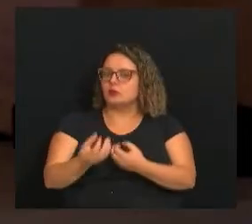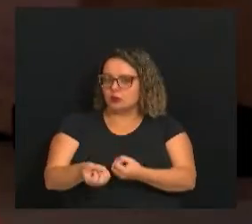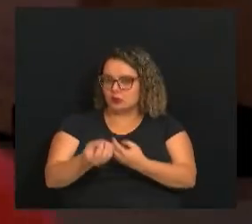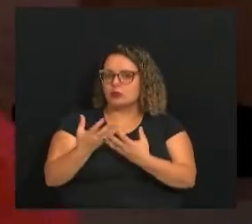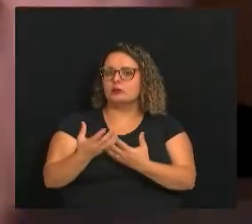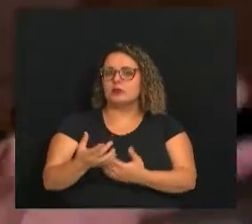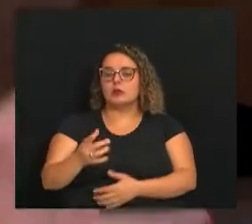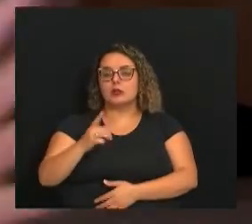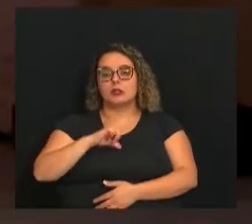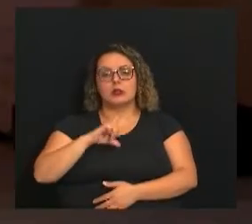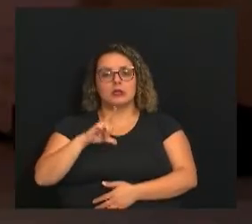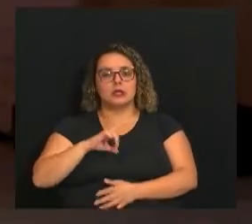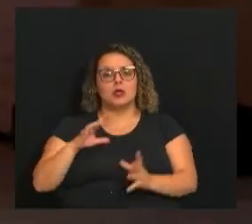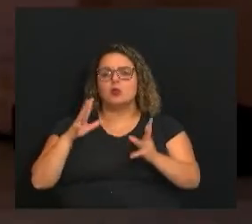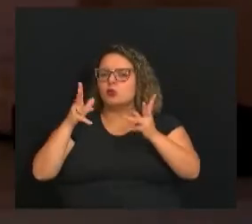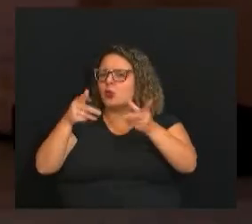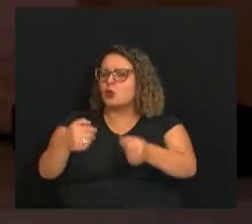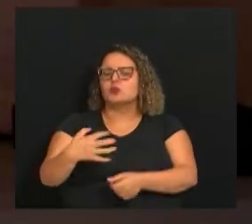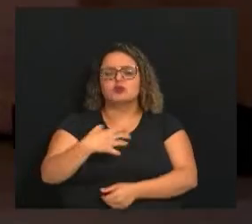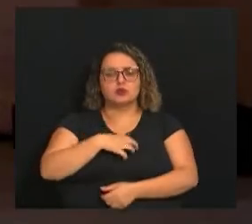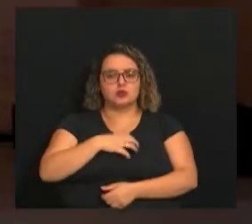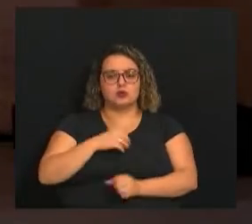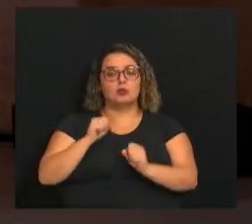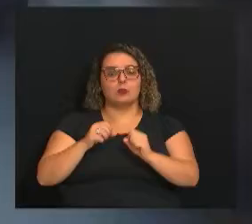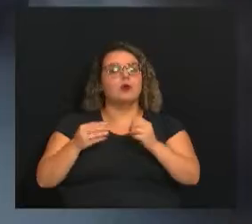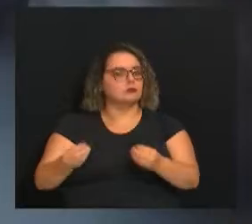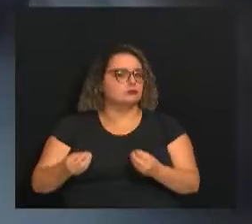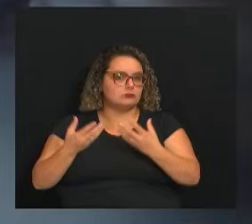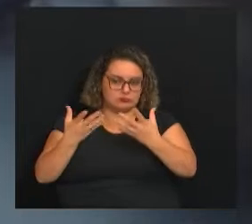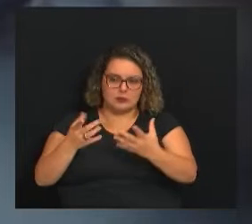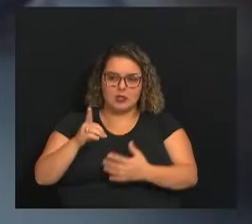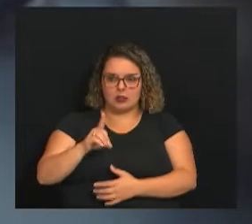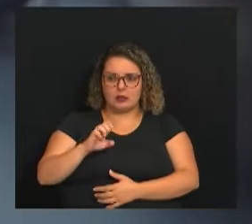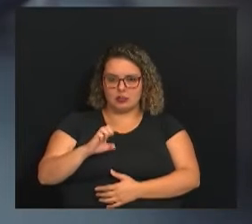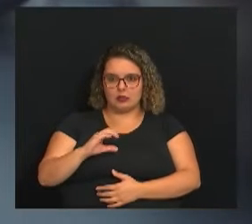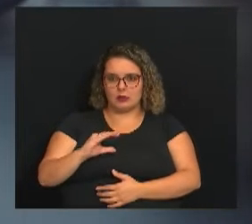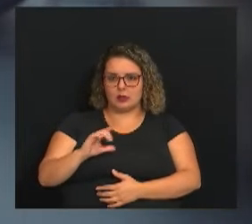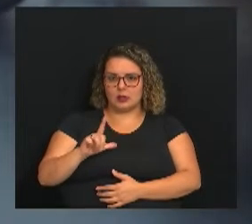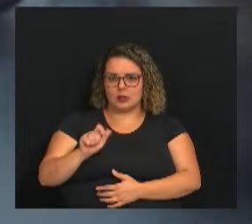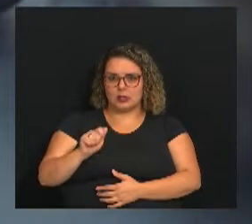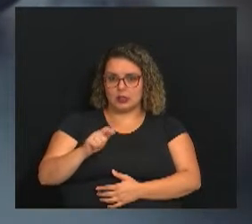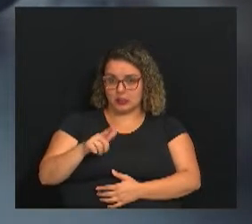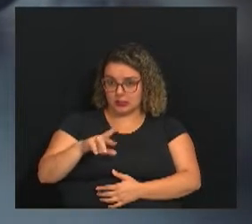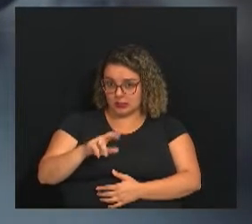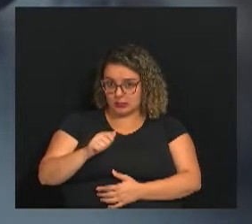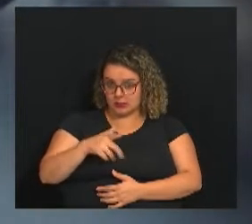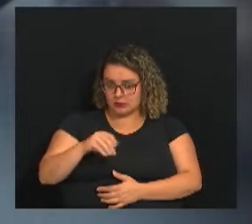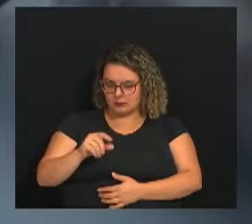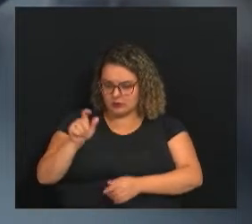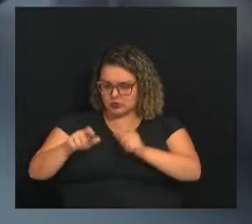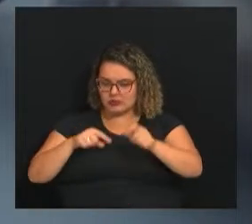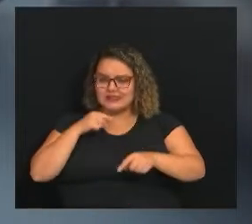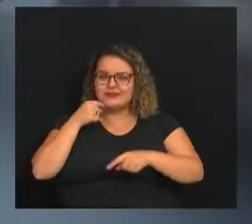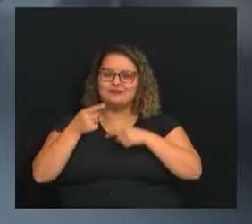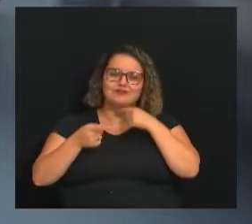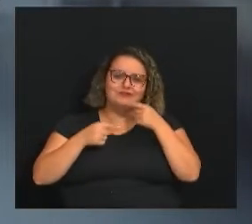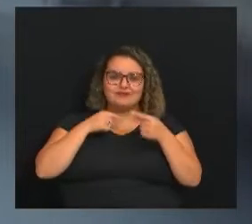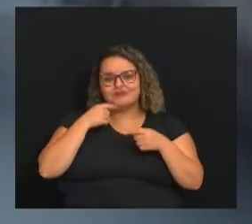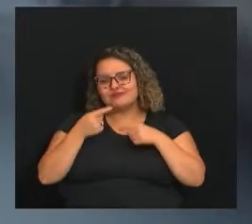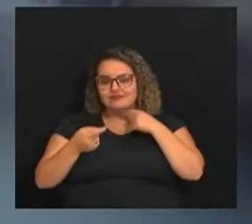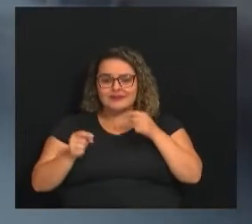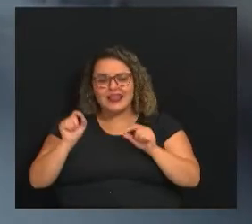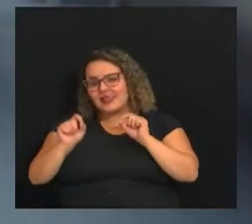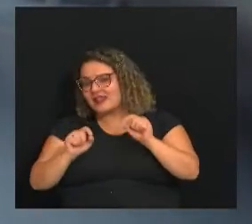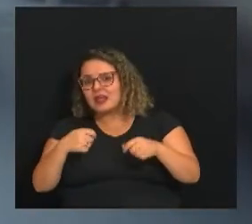lá tem todas as formas que você pode fazer a entrega da declaração. Algumas pessoas ainda têm dúvidas sobre quem precisa e quem